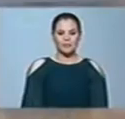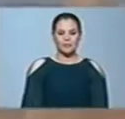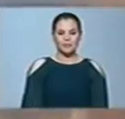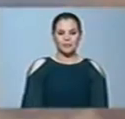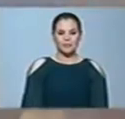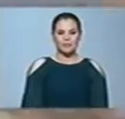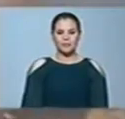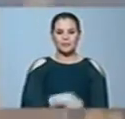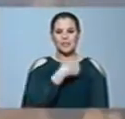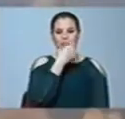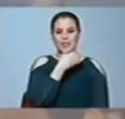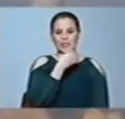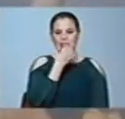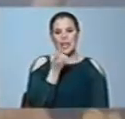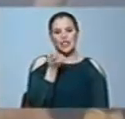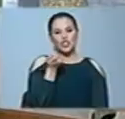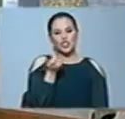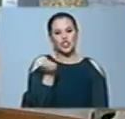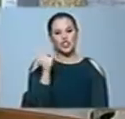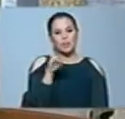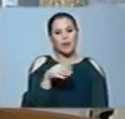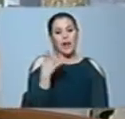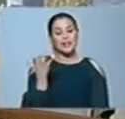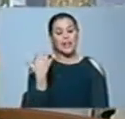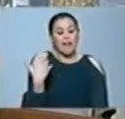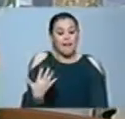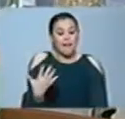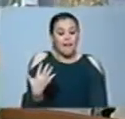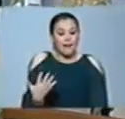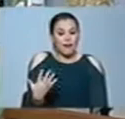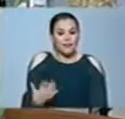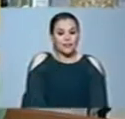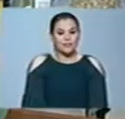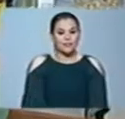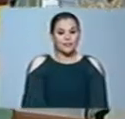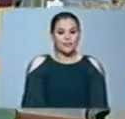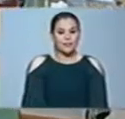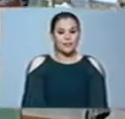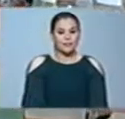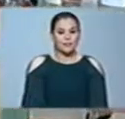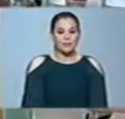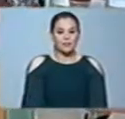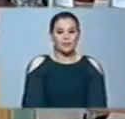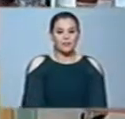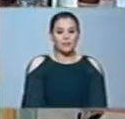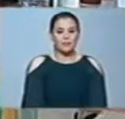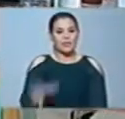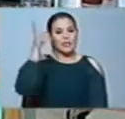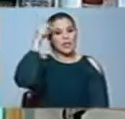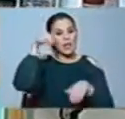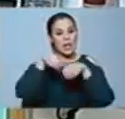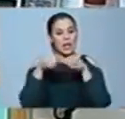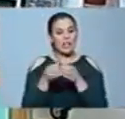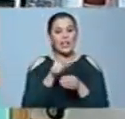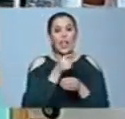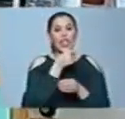mais um passinho entristece me sentar e colocar o caso e eu aqui não vou